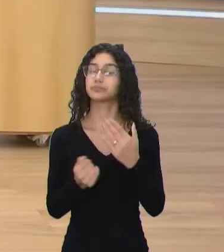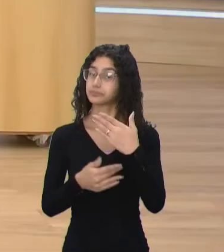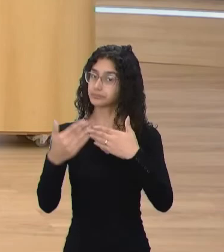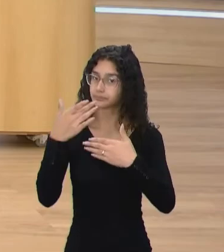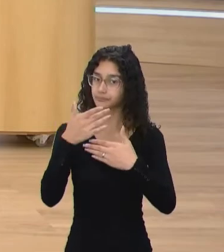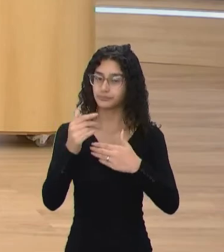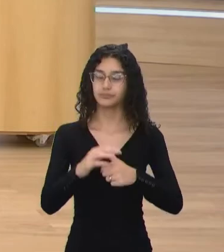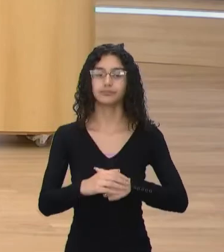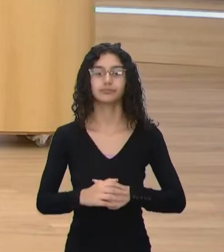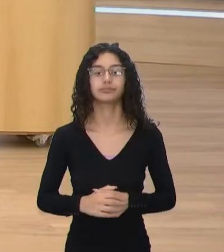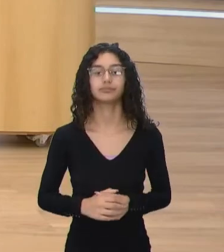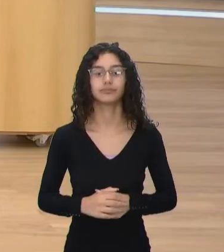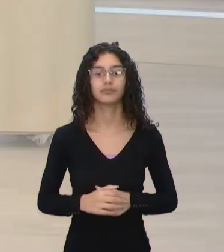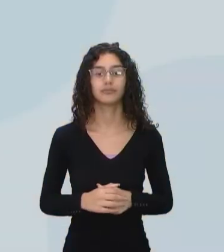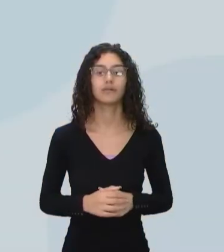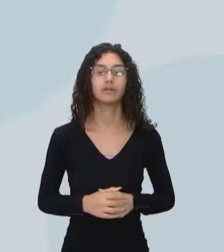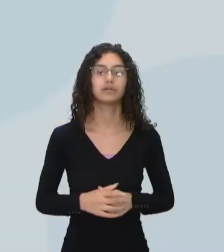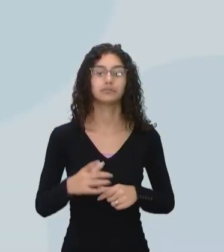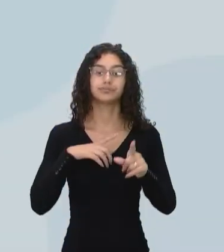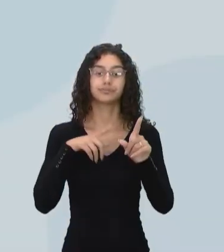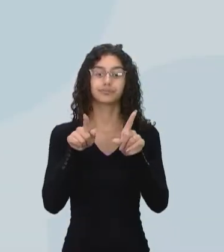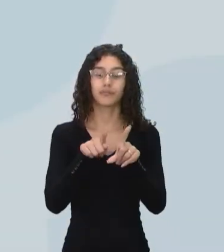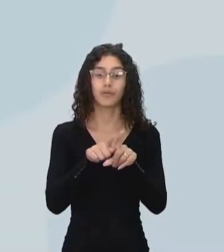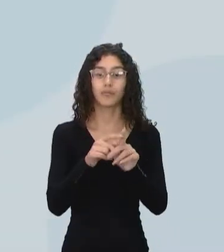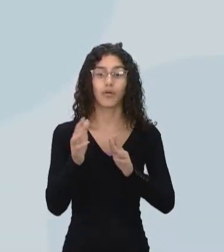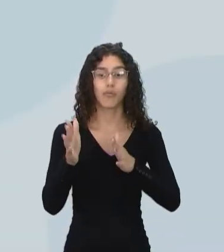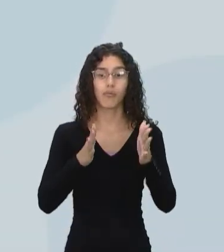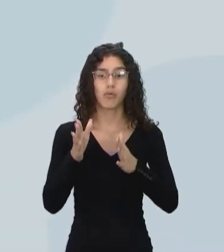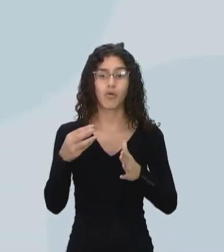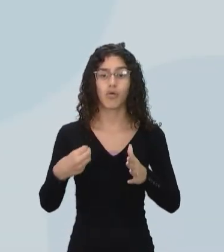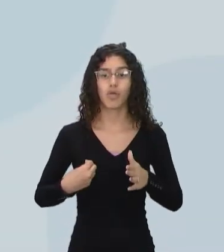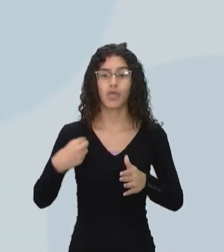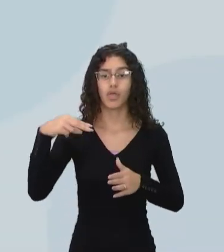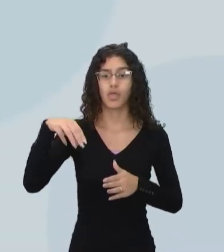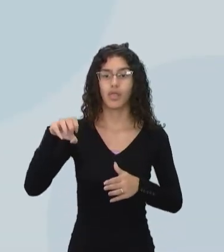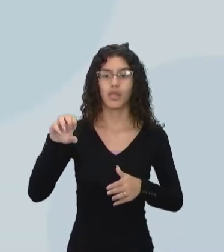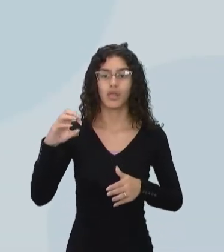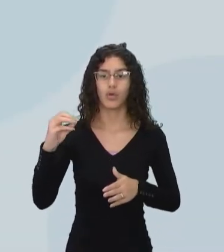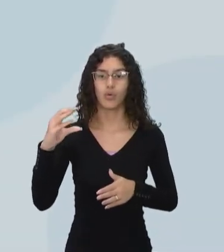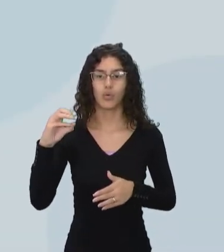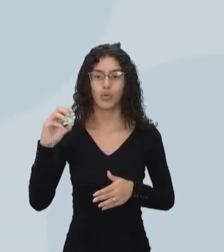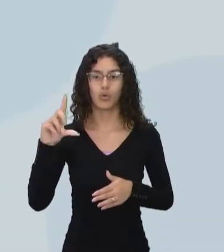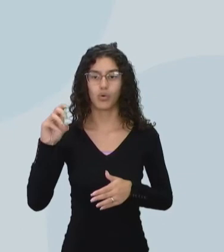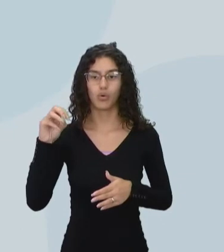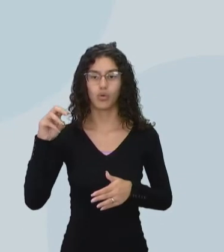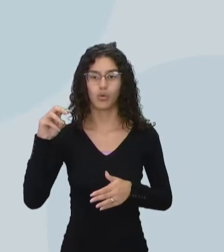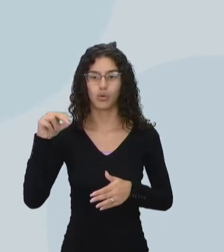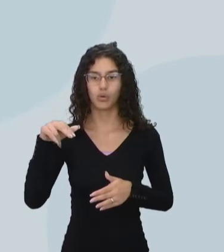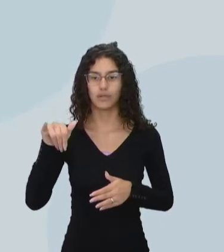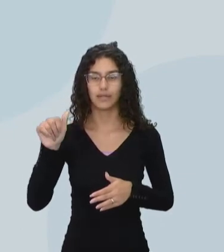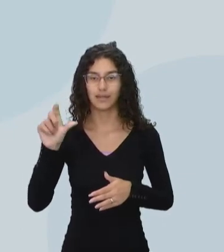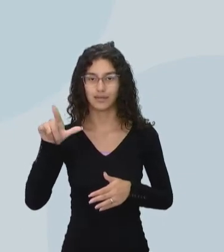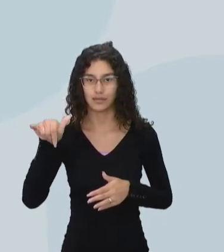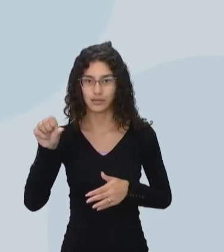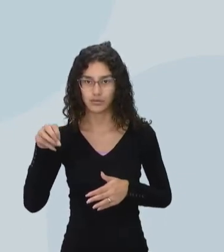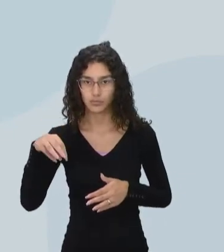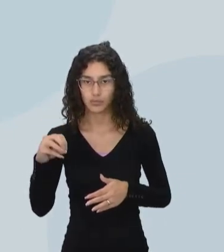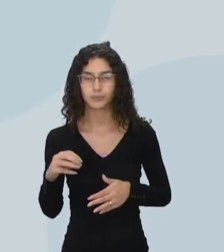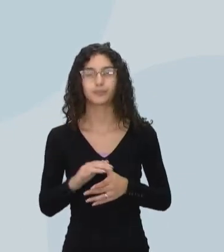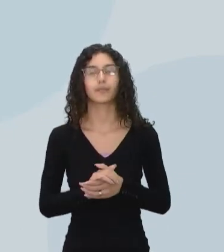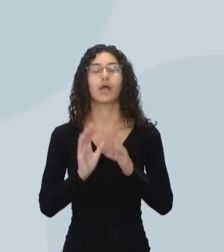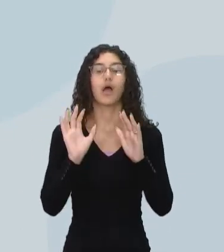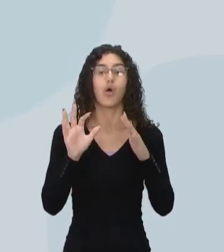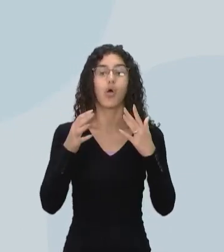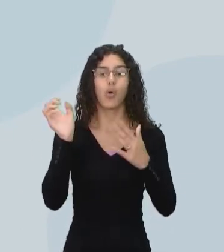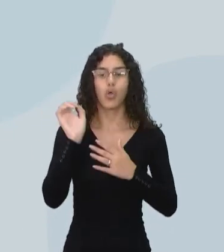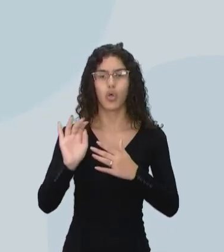slide. Nós temos também a fase em que eles vivem, que é o neocolonialismo, que é o período onde os europeus